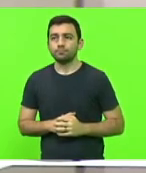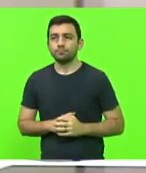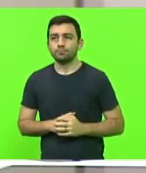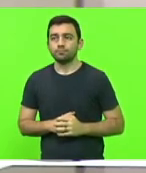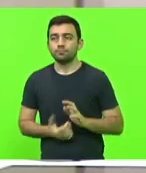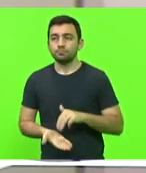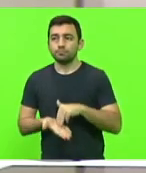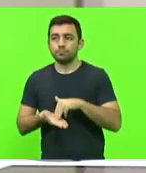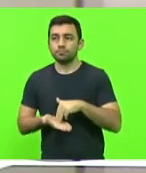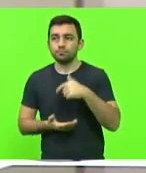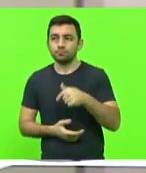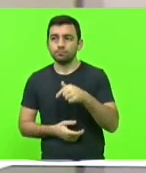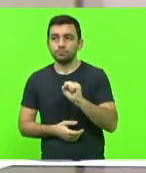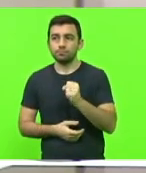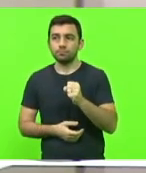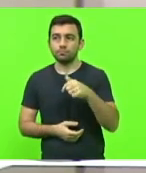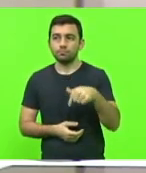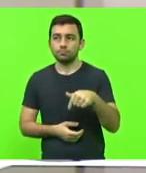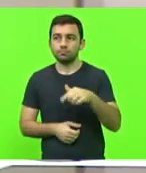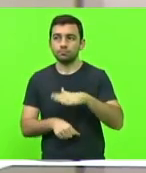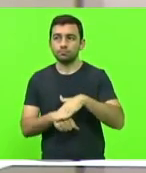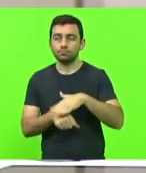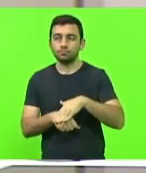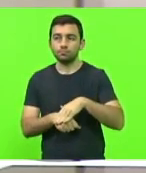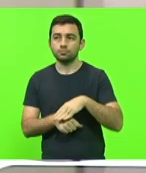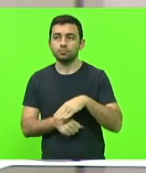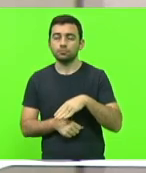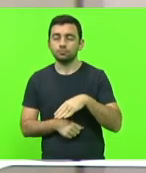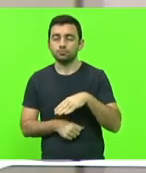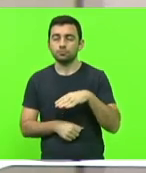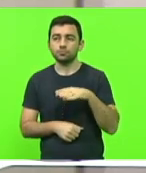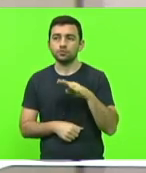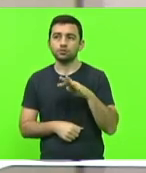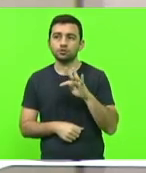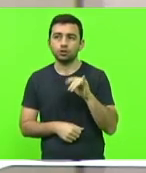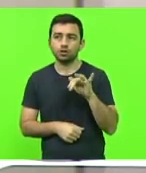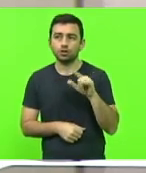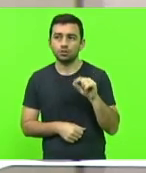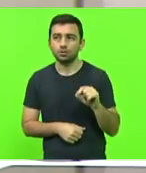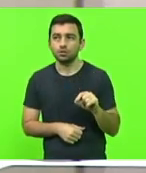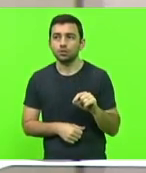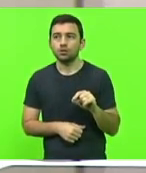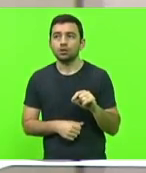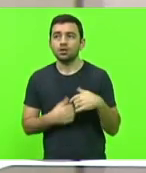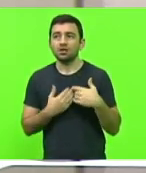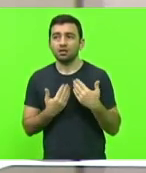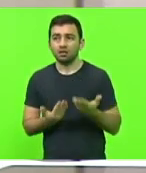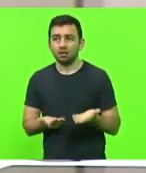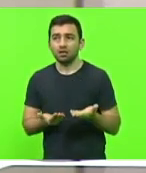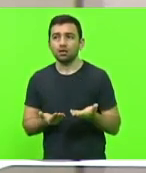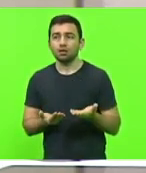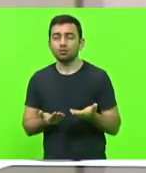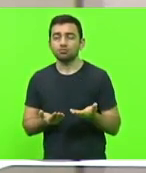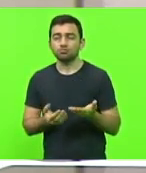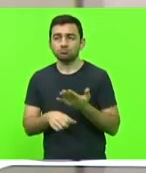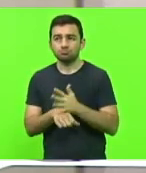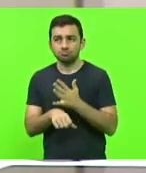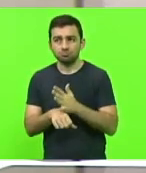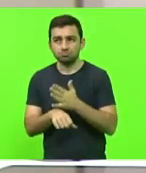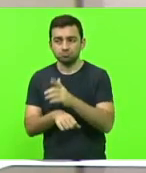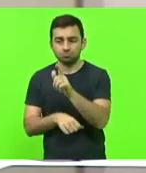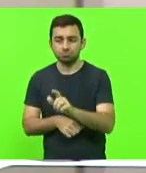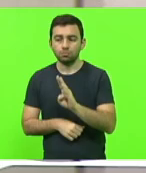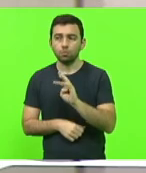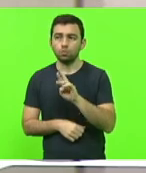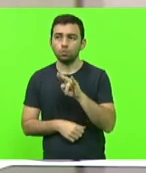Moção número 787, deputado Tiago Frigo, cumprimentando o atleta treinador Bruno Fontes pelos